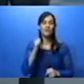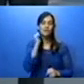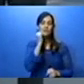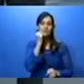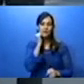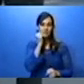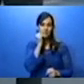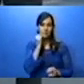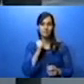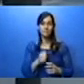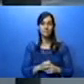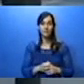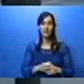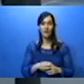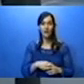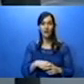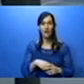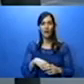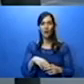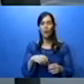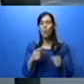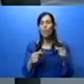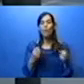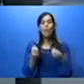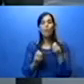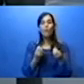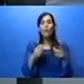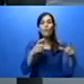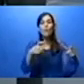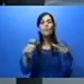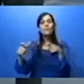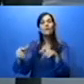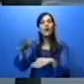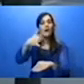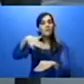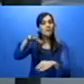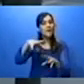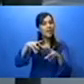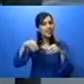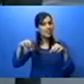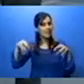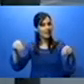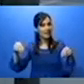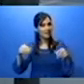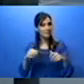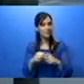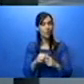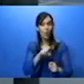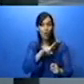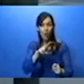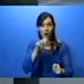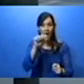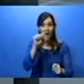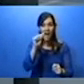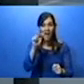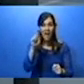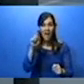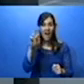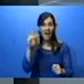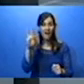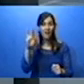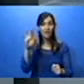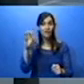Ocupação Inicial do Ambiente Terrestre, Artrópodes. Bom, o significado desse título é que os artrópodes foram os primeiros animais